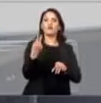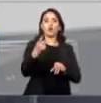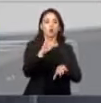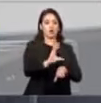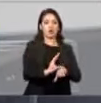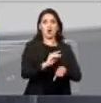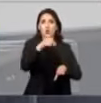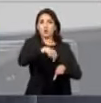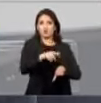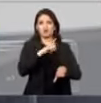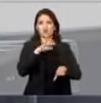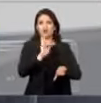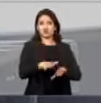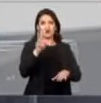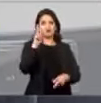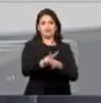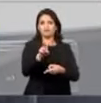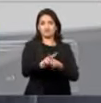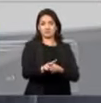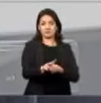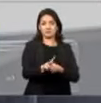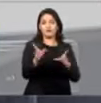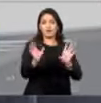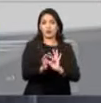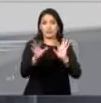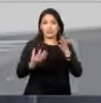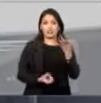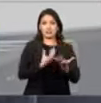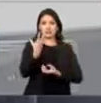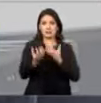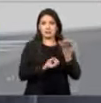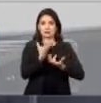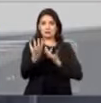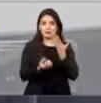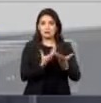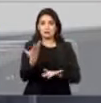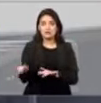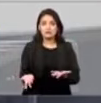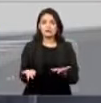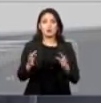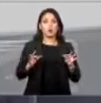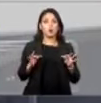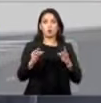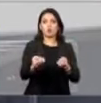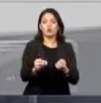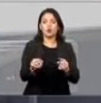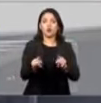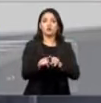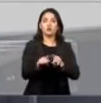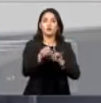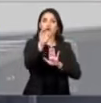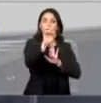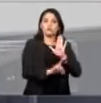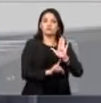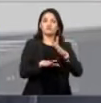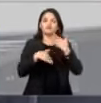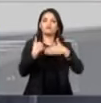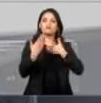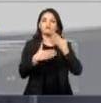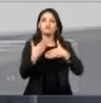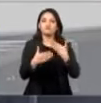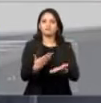1988. Frisamos, liberdade de expressão inequívoca e constitucional e também o direito ao desenvolvimento